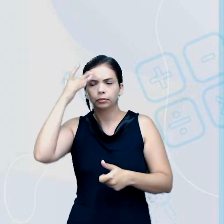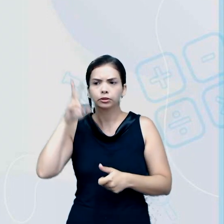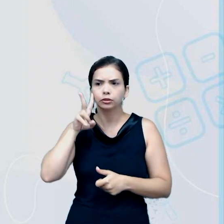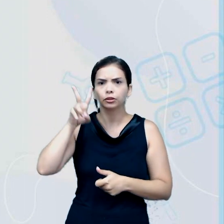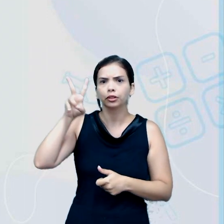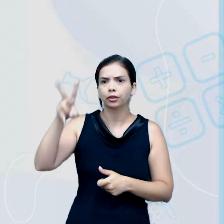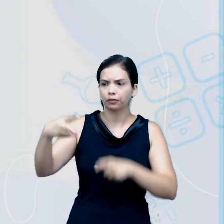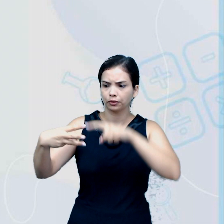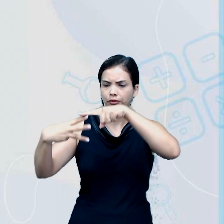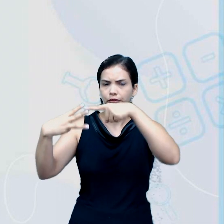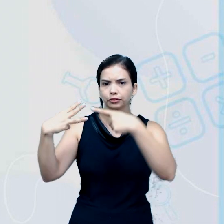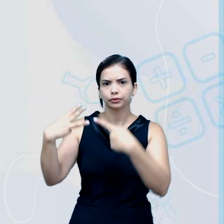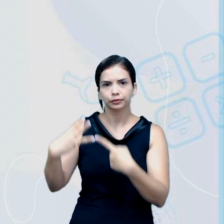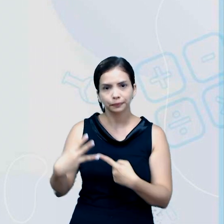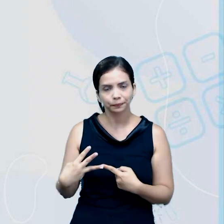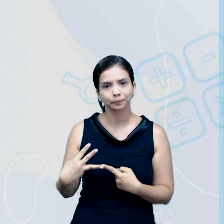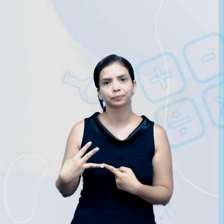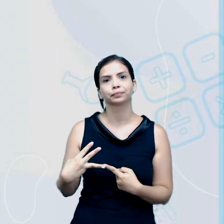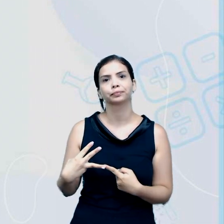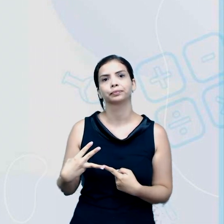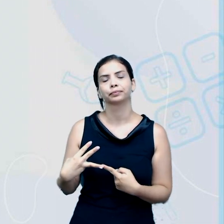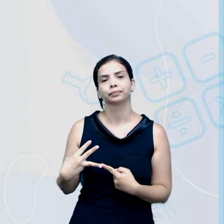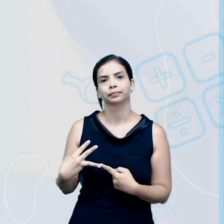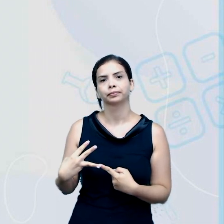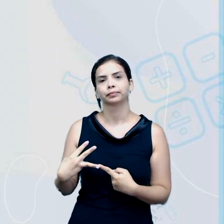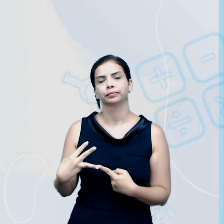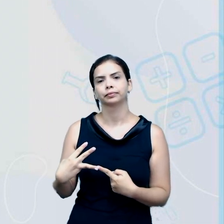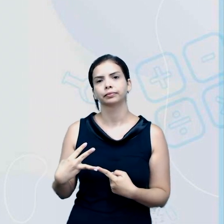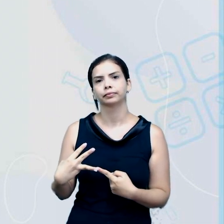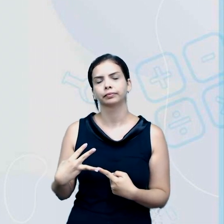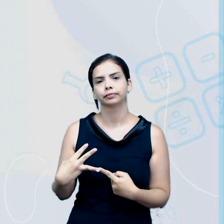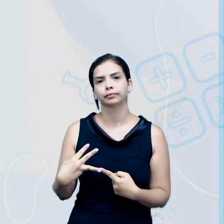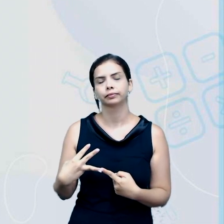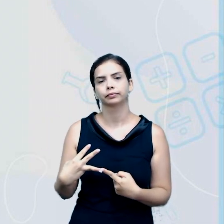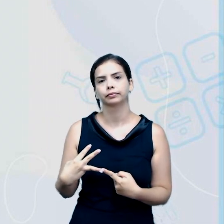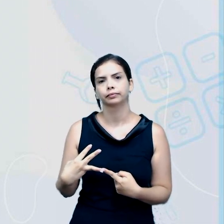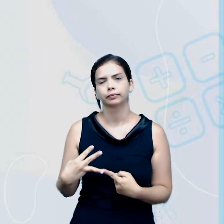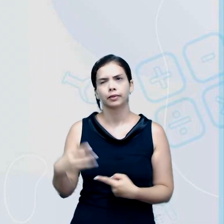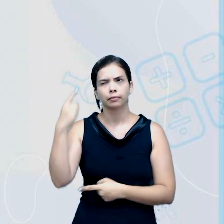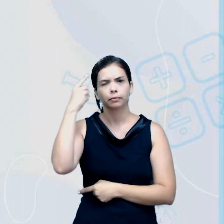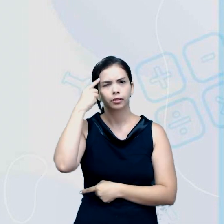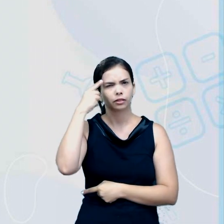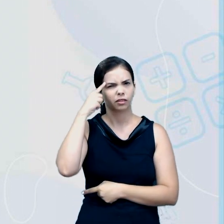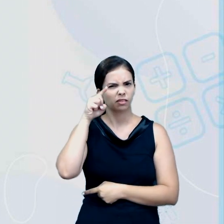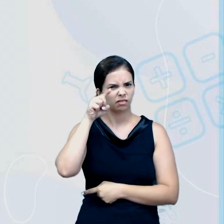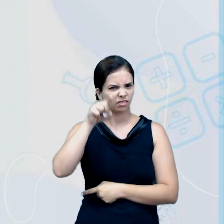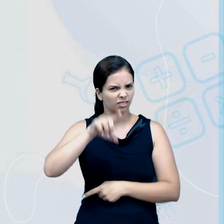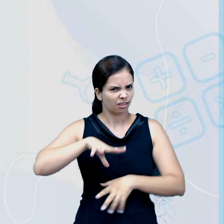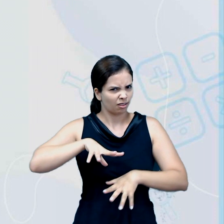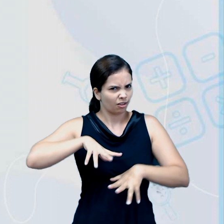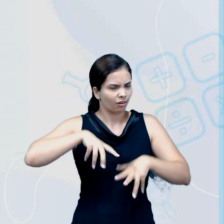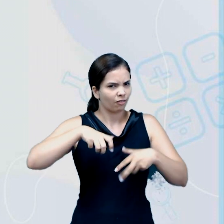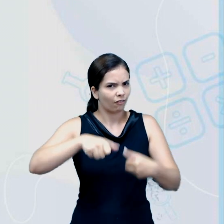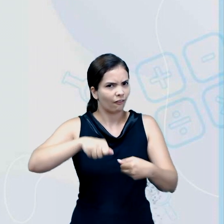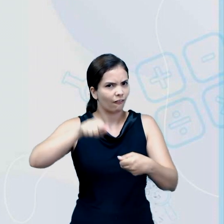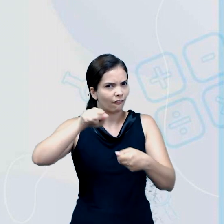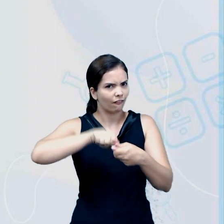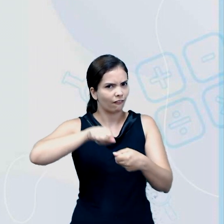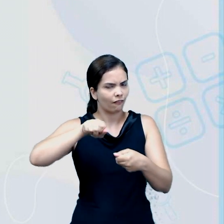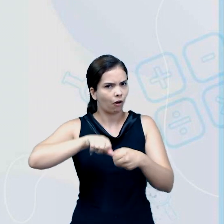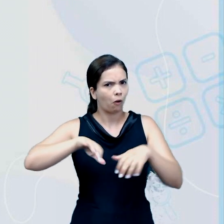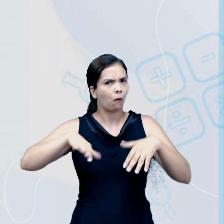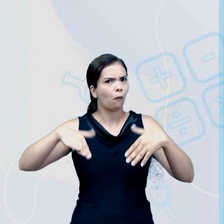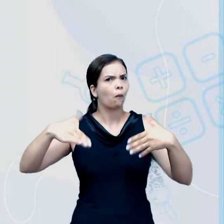a Marina abramovic a Berna reale e pense Você teria coragem de fazer